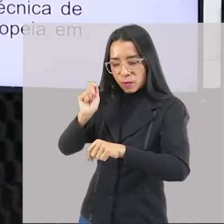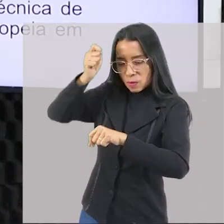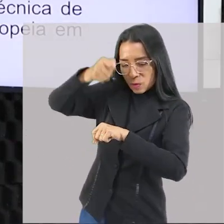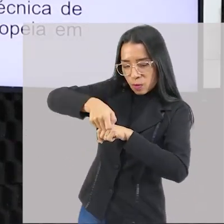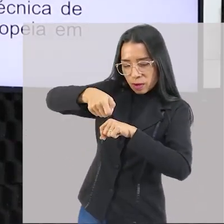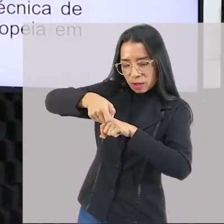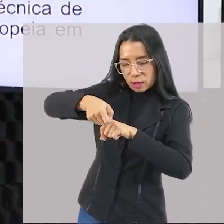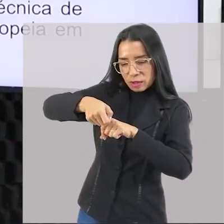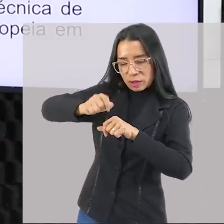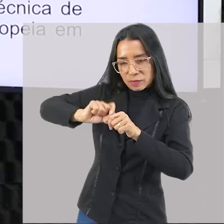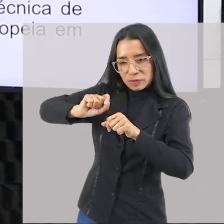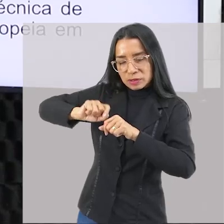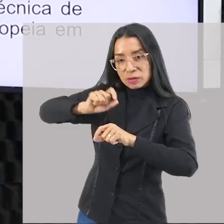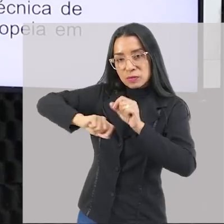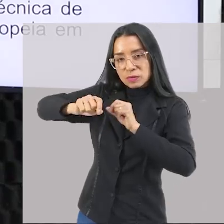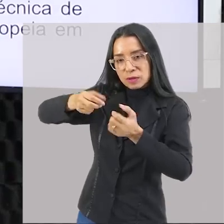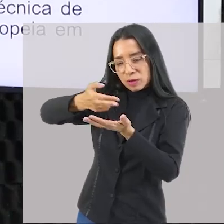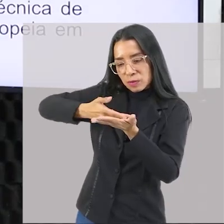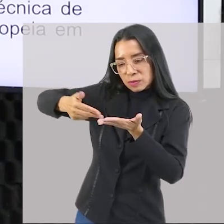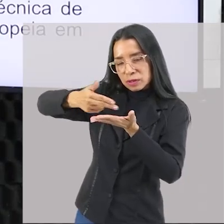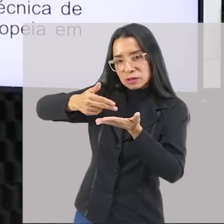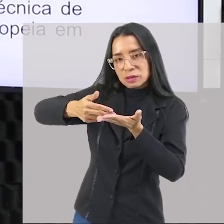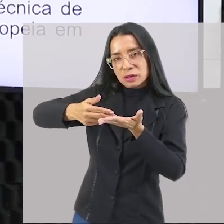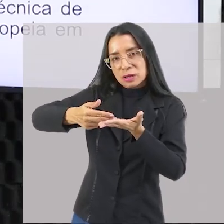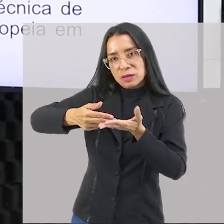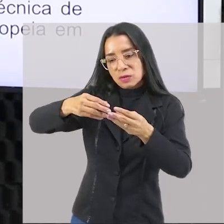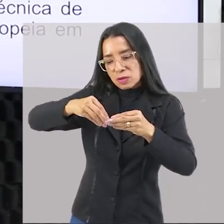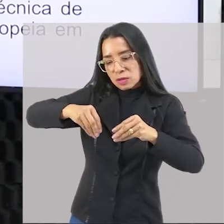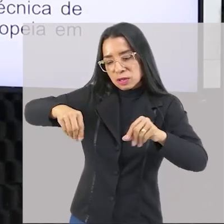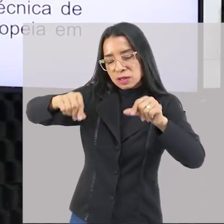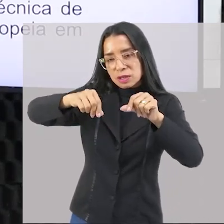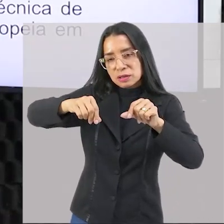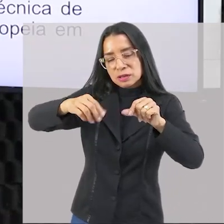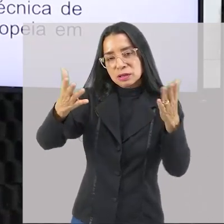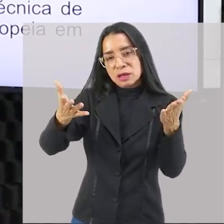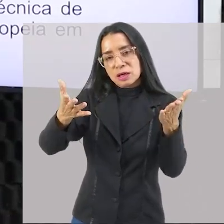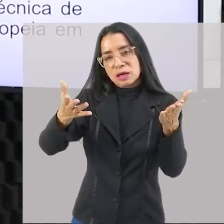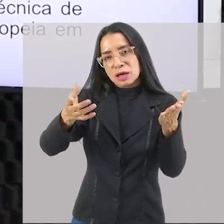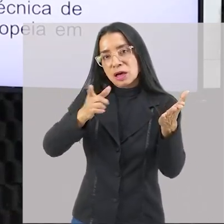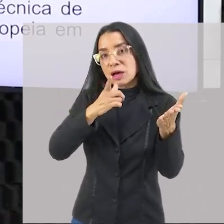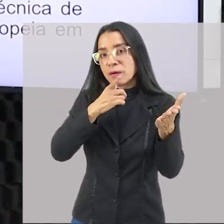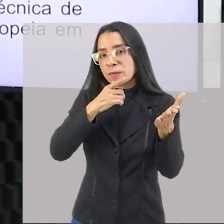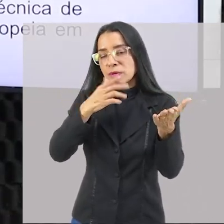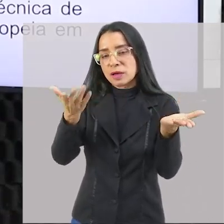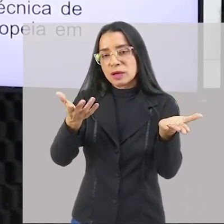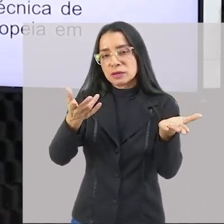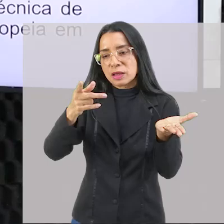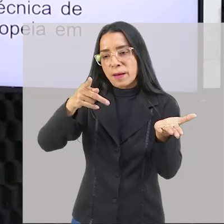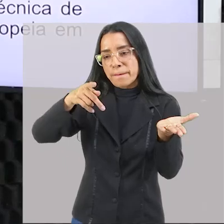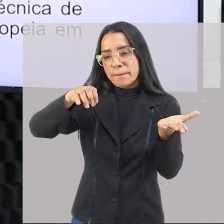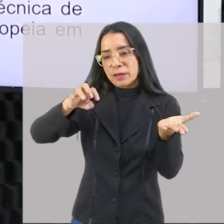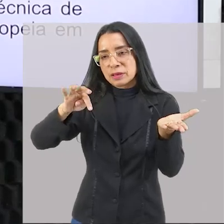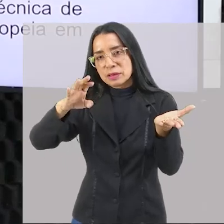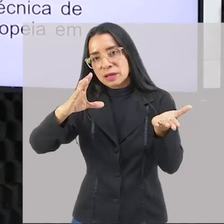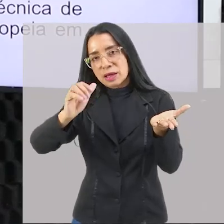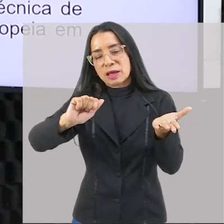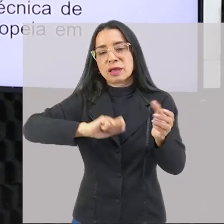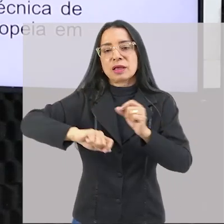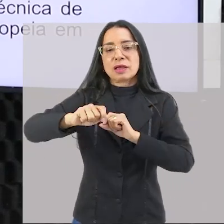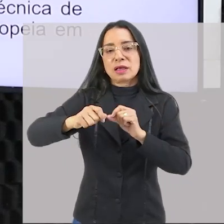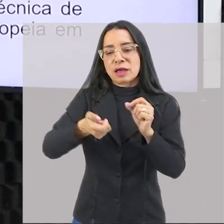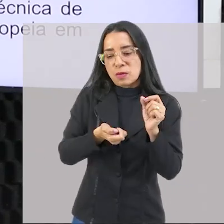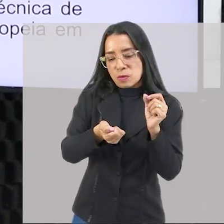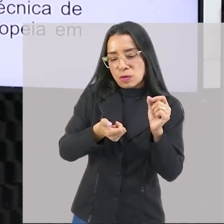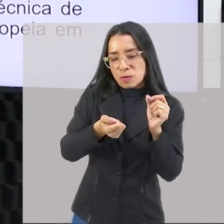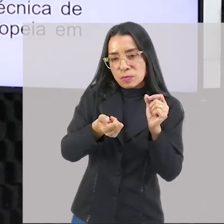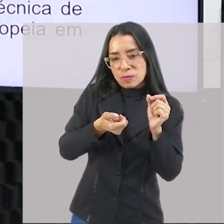fazia um desenho. Então, na areia molhada, na terra molhada. Peteca. Na verdade, a gente chamava de peteca, mas era bolinha de gude que eles chamavam na